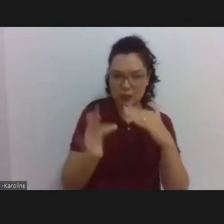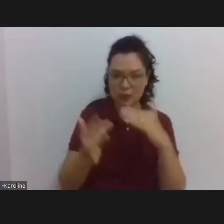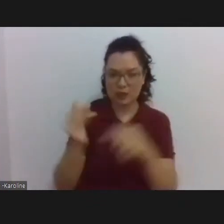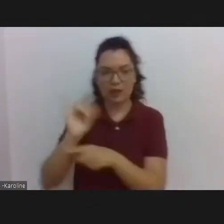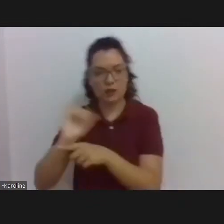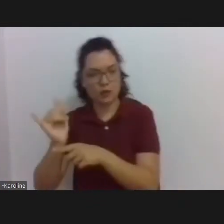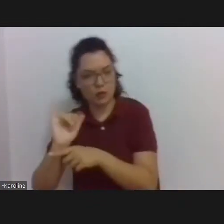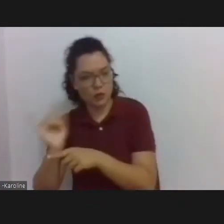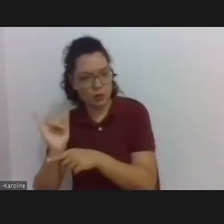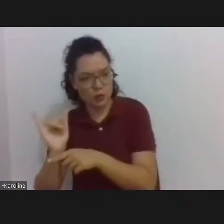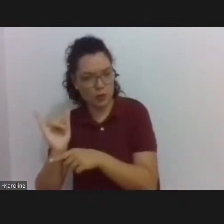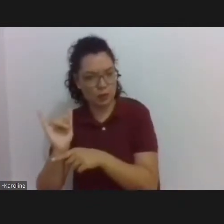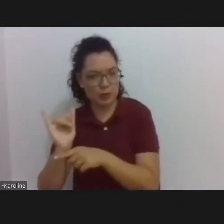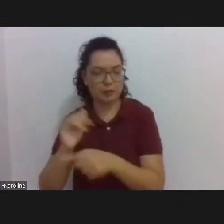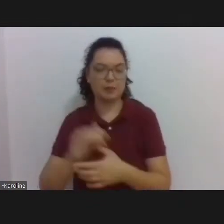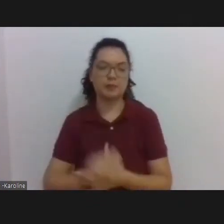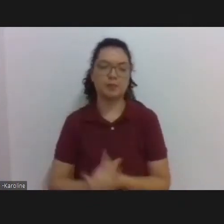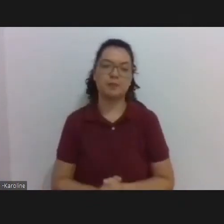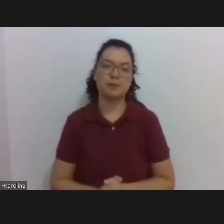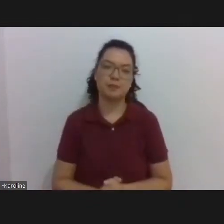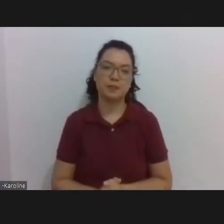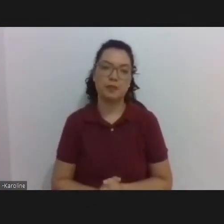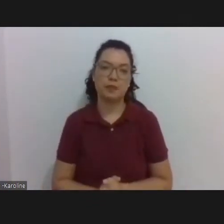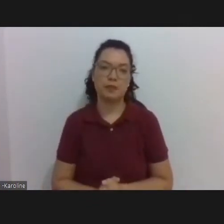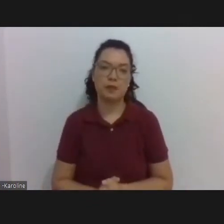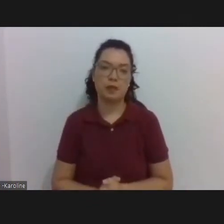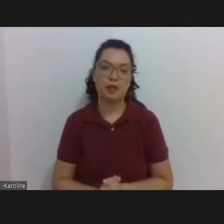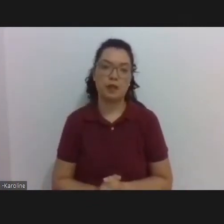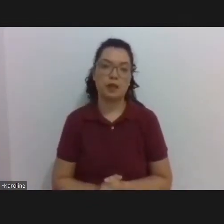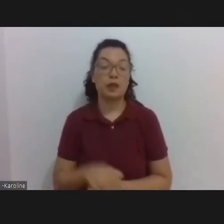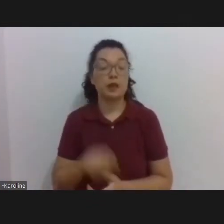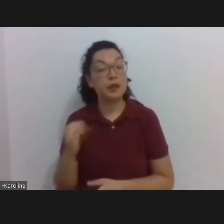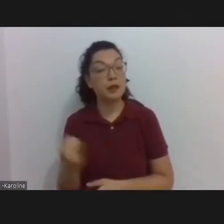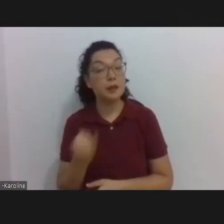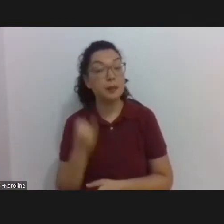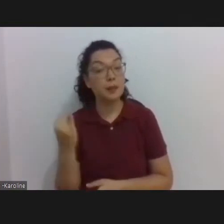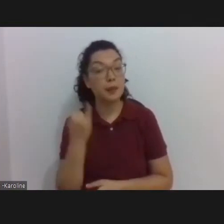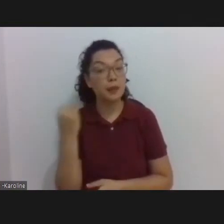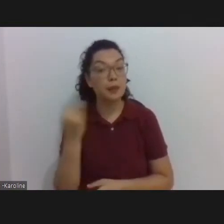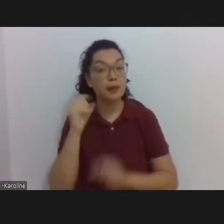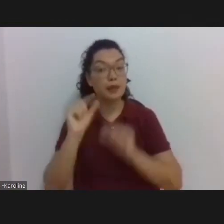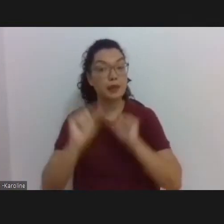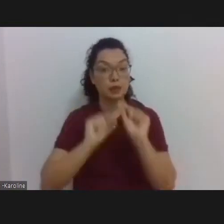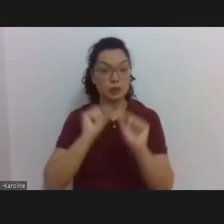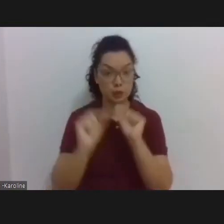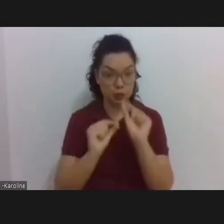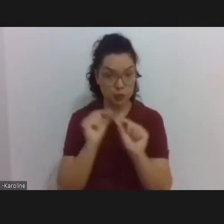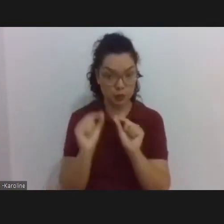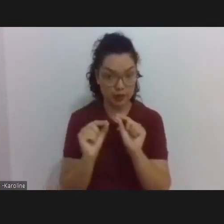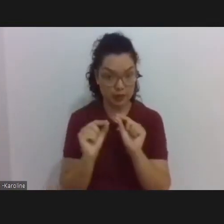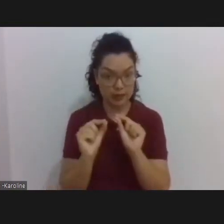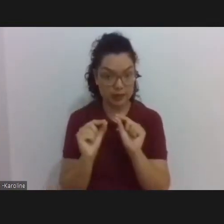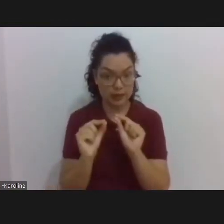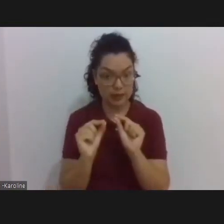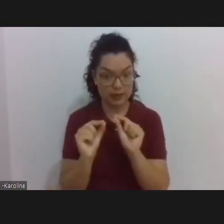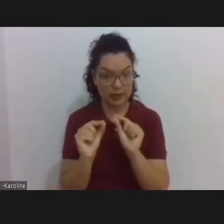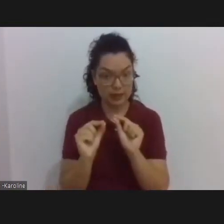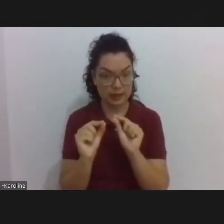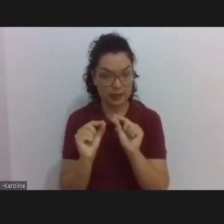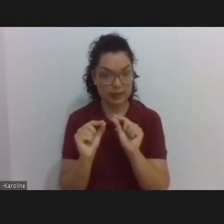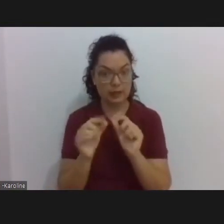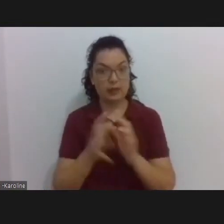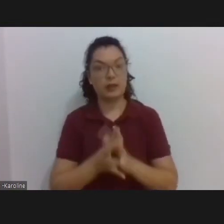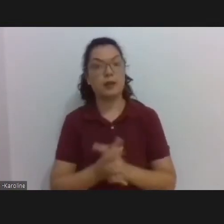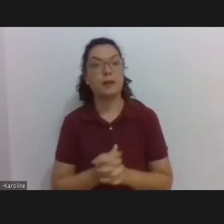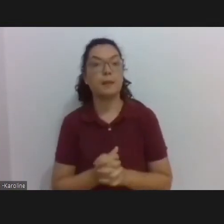Considerando que o presente relato será ainda complementado com as relatorias específicas contendo os resultados das discussões ocorridas em